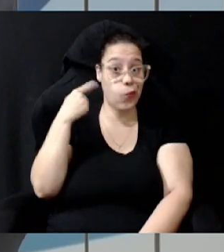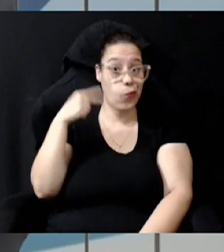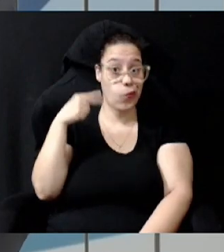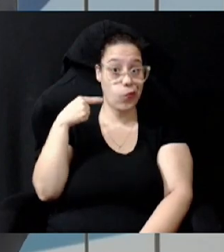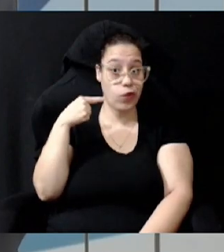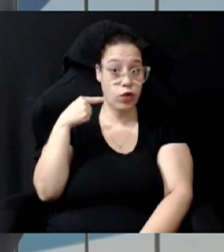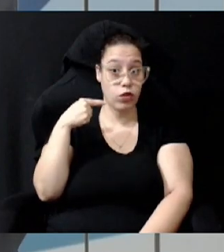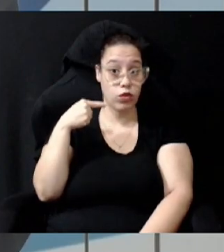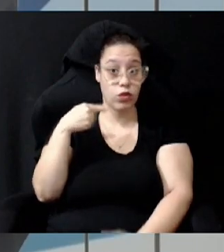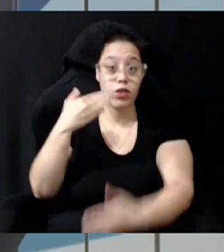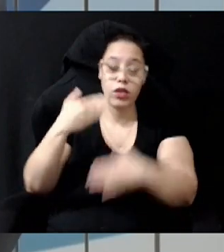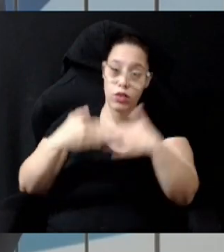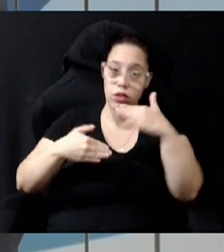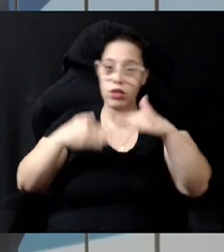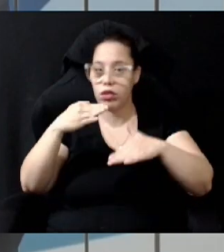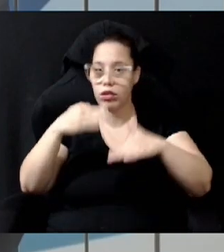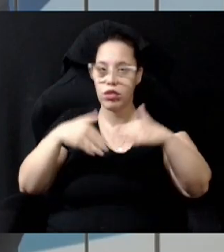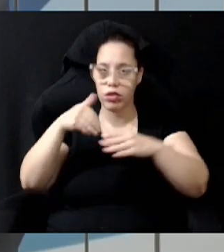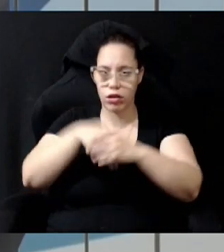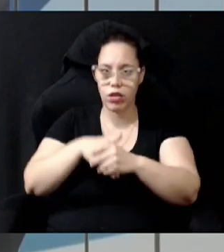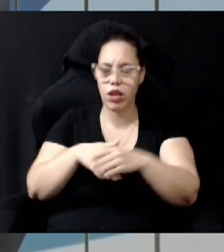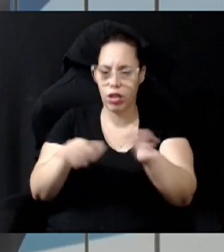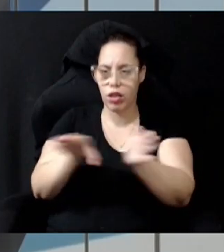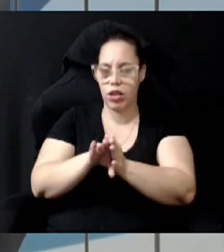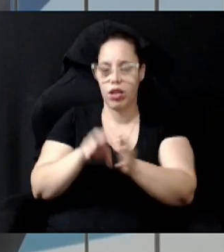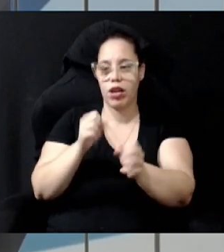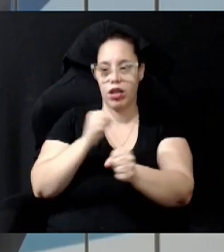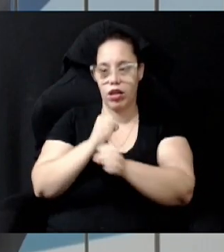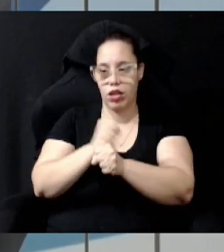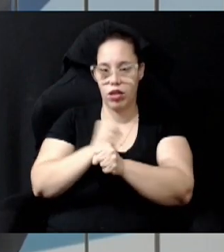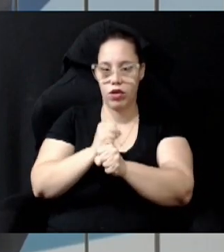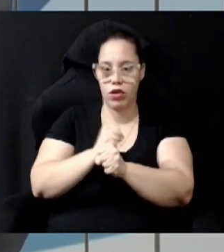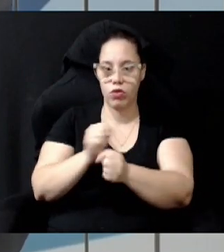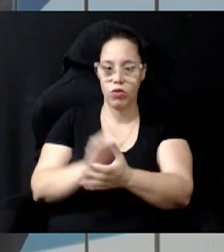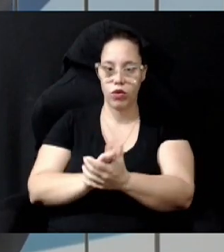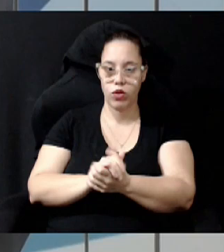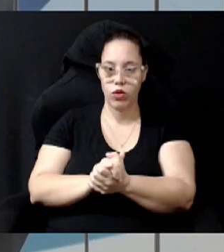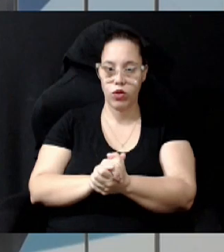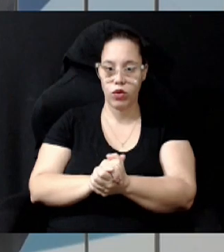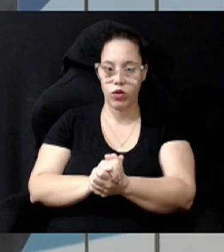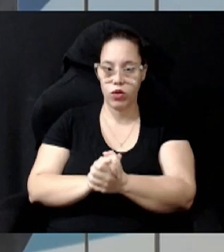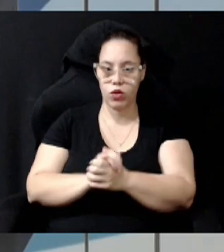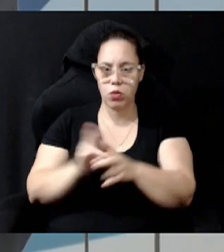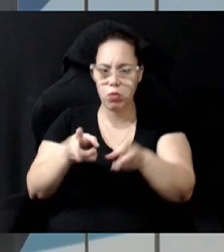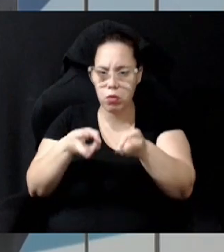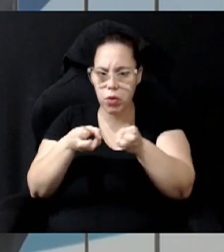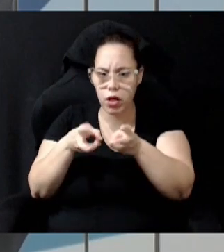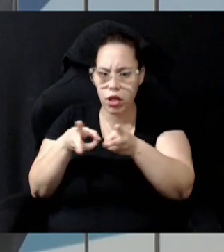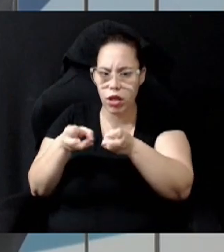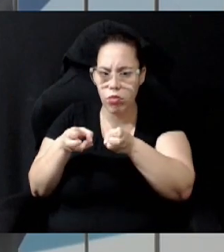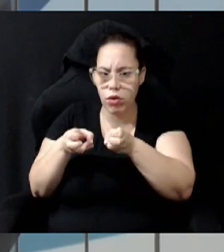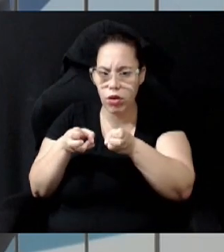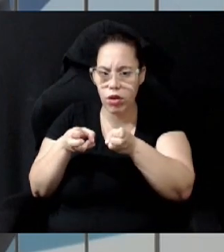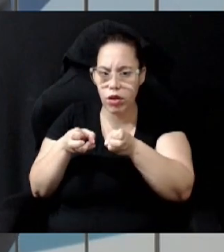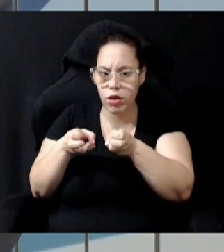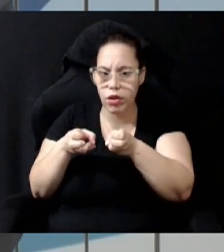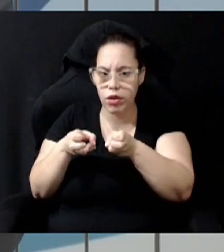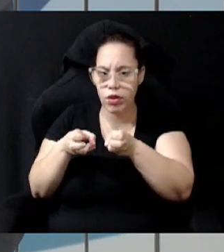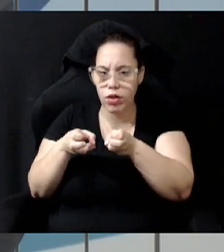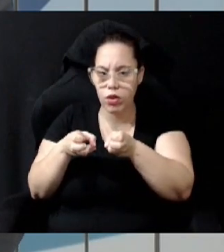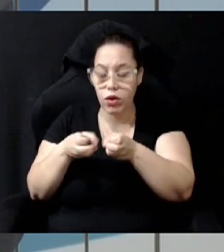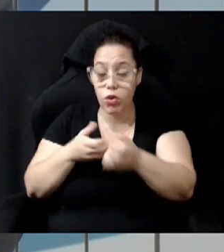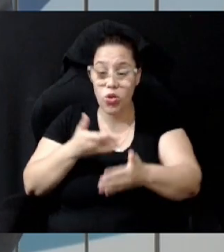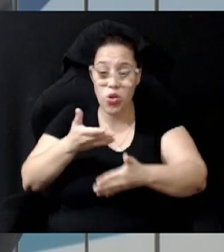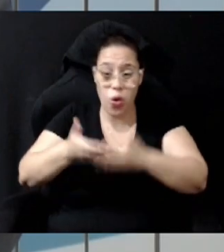na área eleitoral até aquele ano, e eu percebi que o volume de